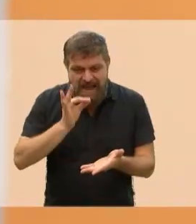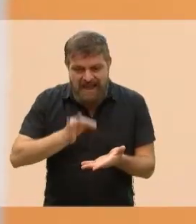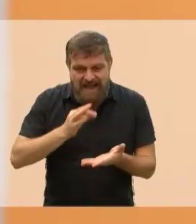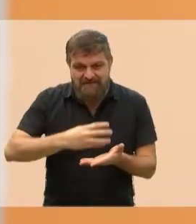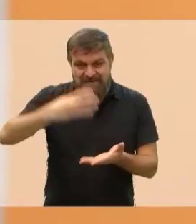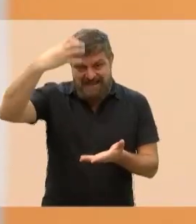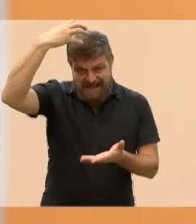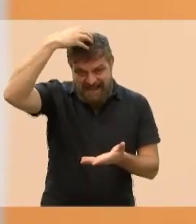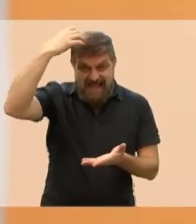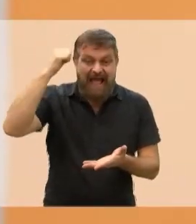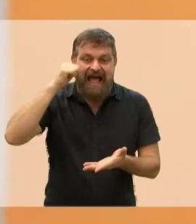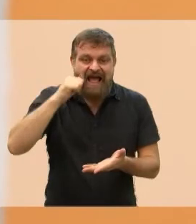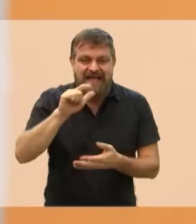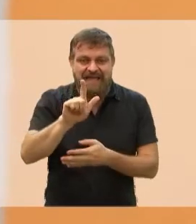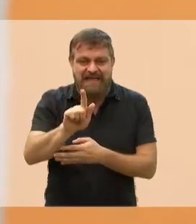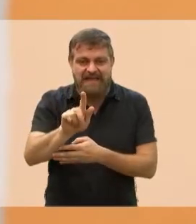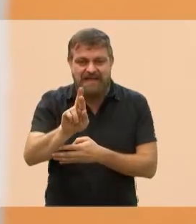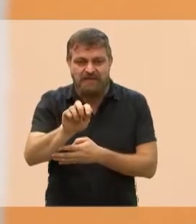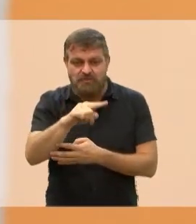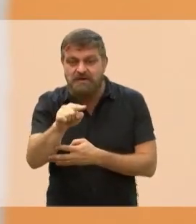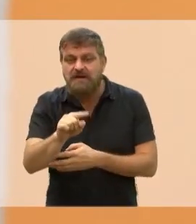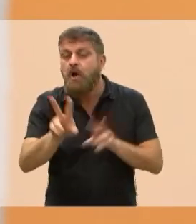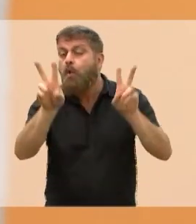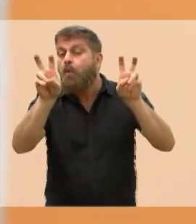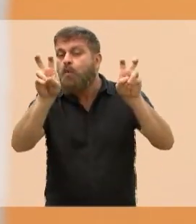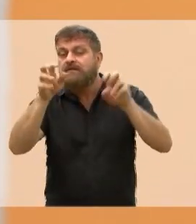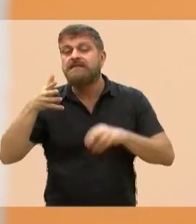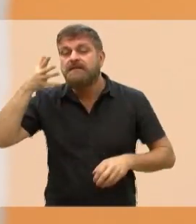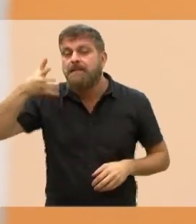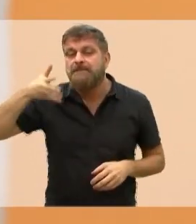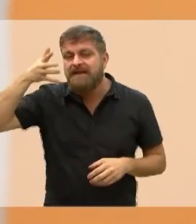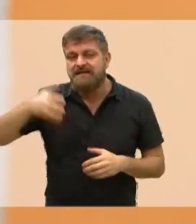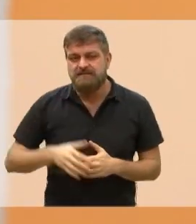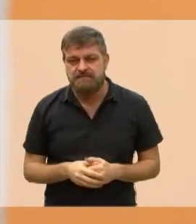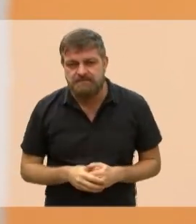do Jam. E qual que é o tema da sua palestra? Como chama a sua palestra?